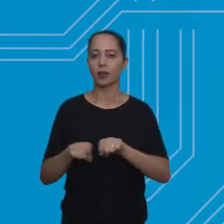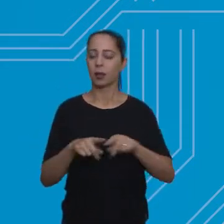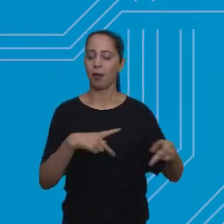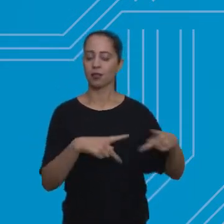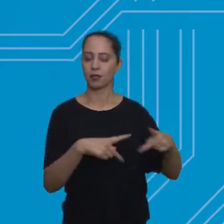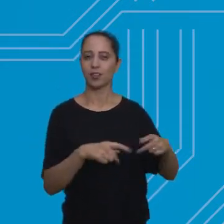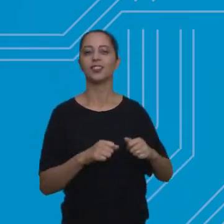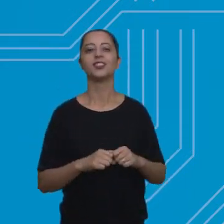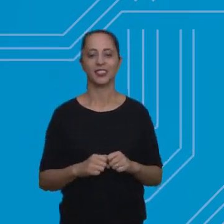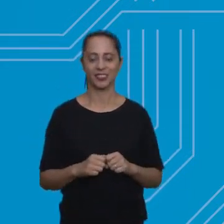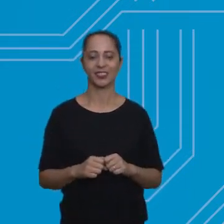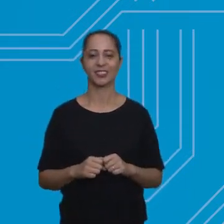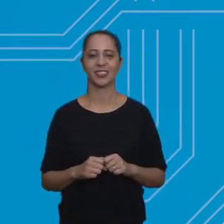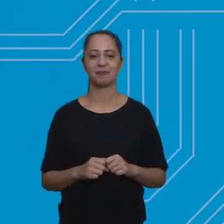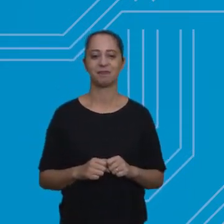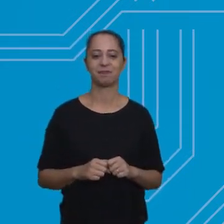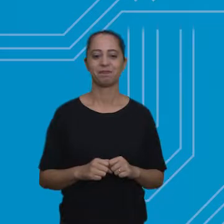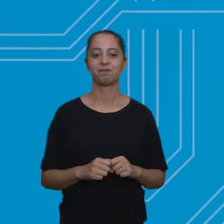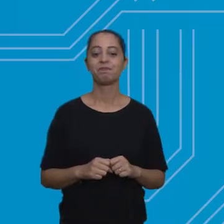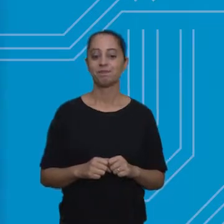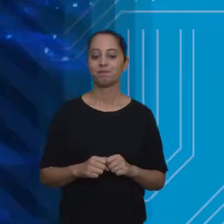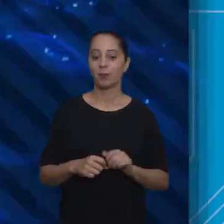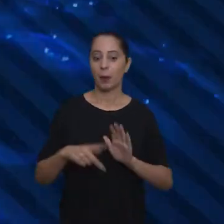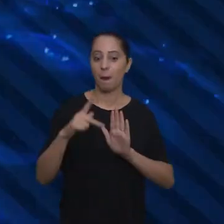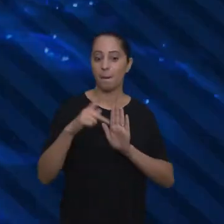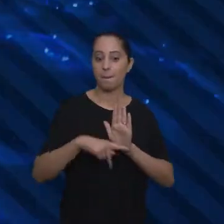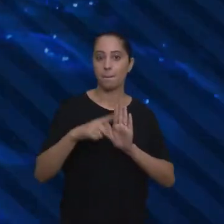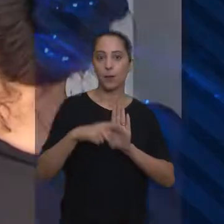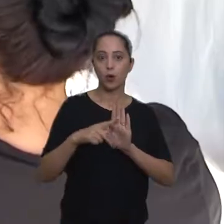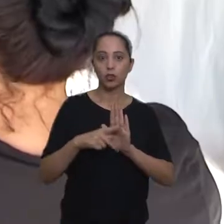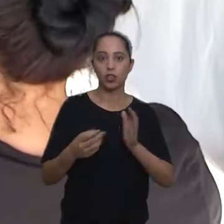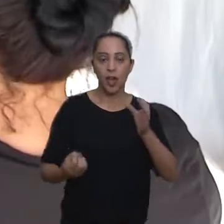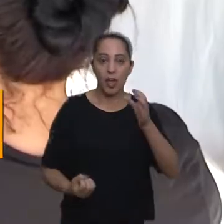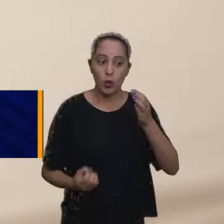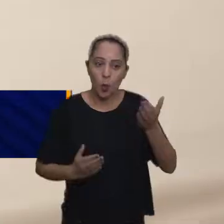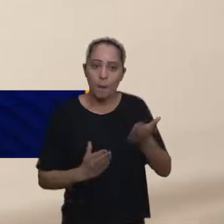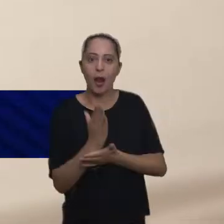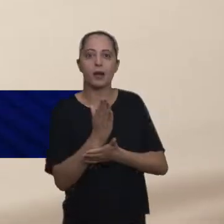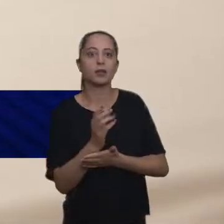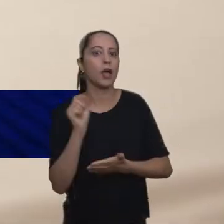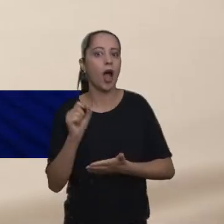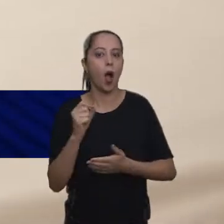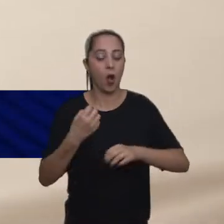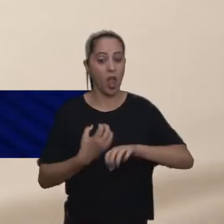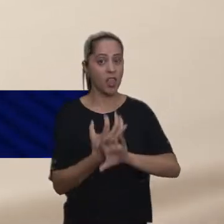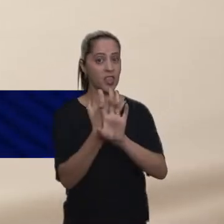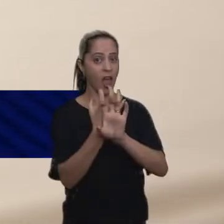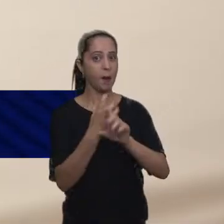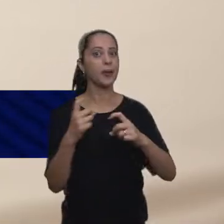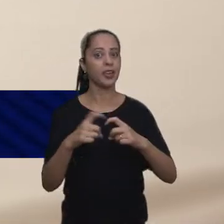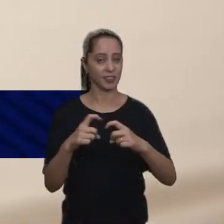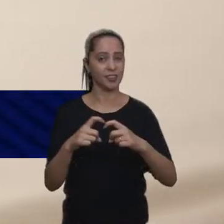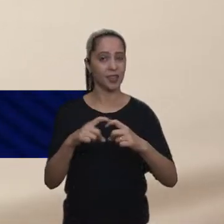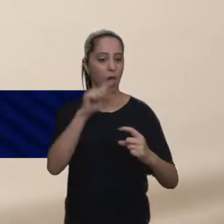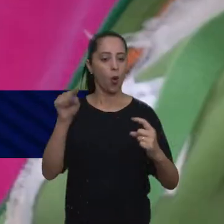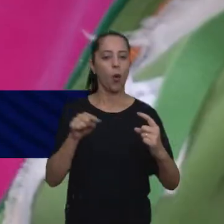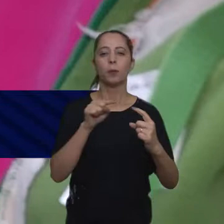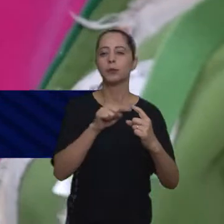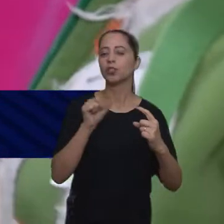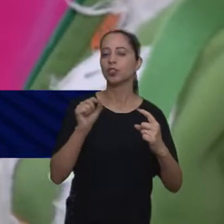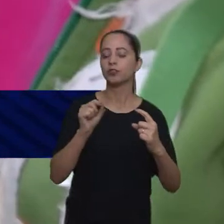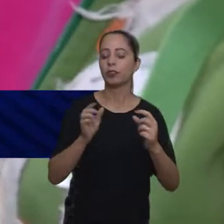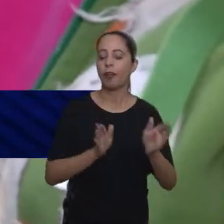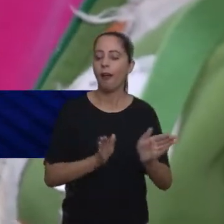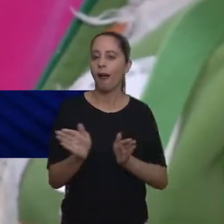nossa cidade. Veja agora os destaques desta edição. Projeto aprovado institui a prática da telemedicina na cidade.